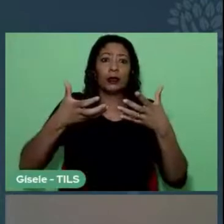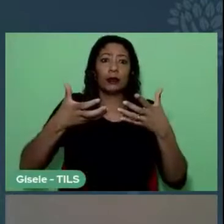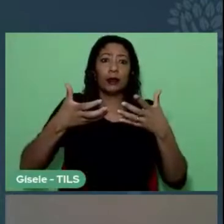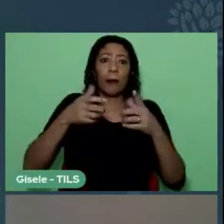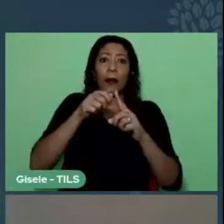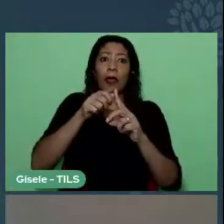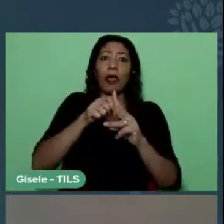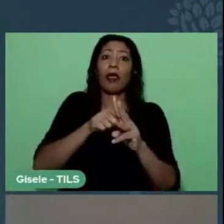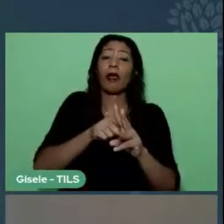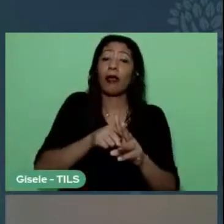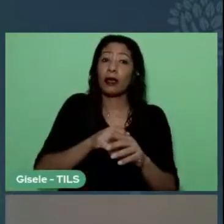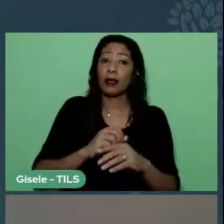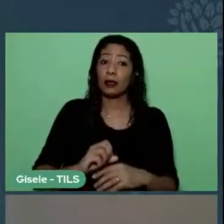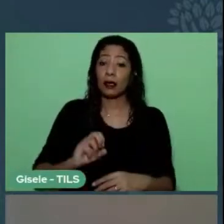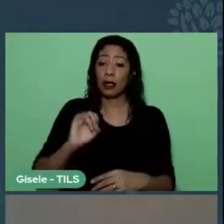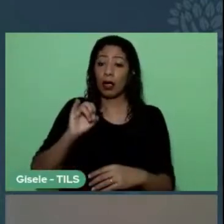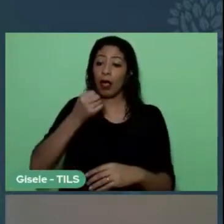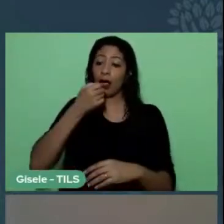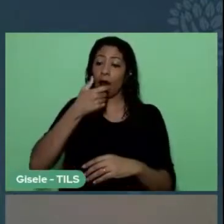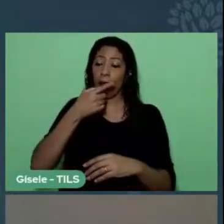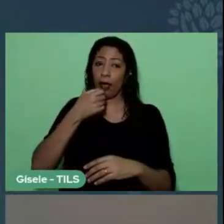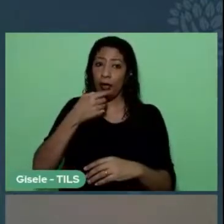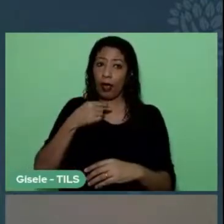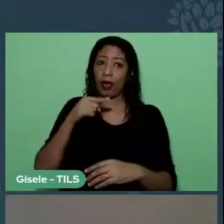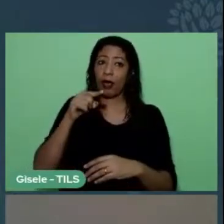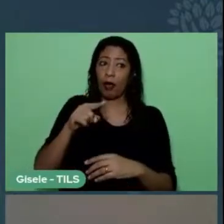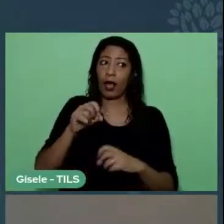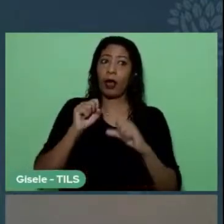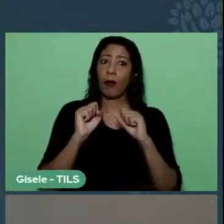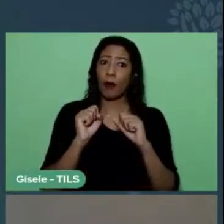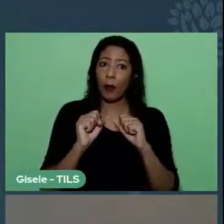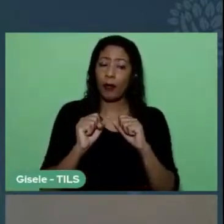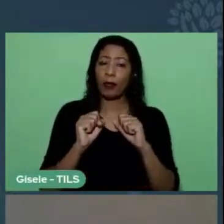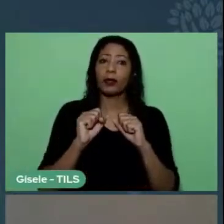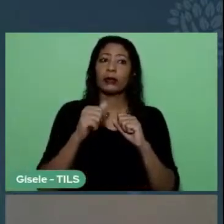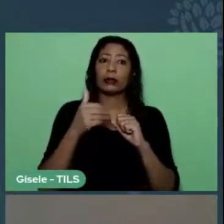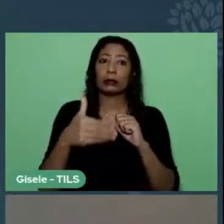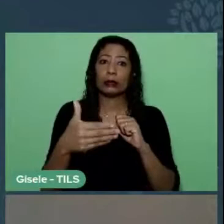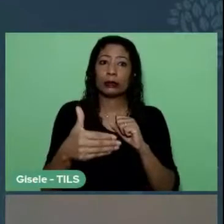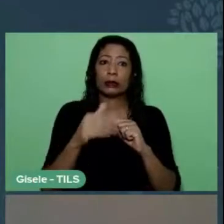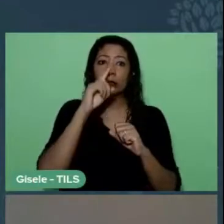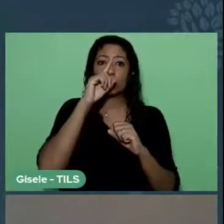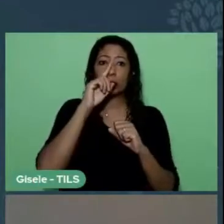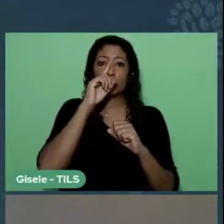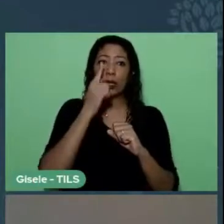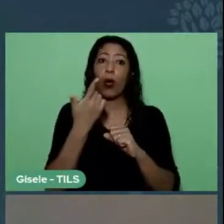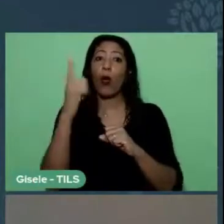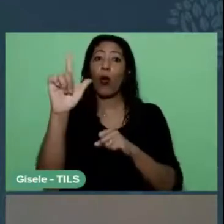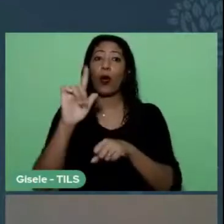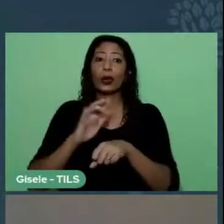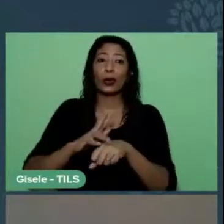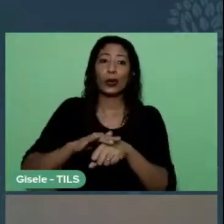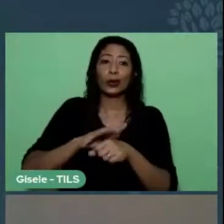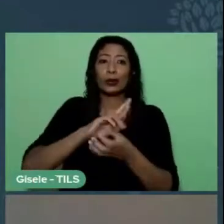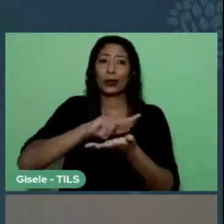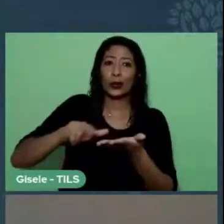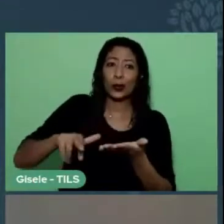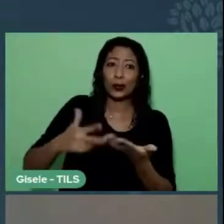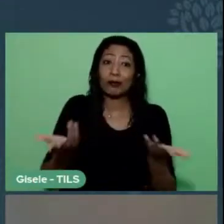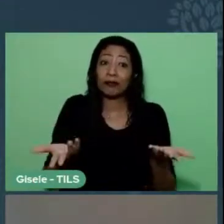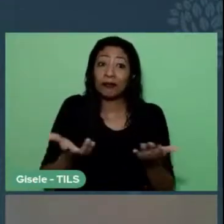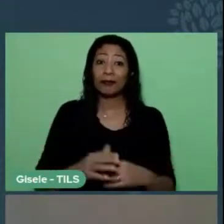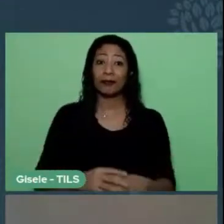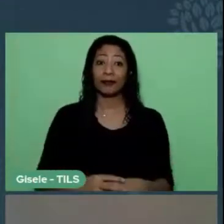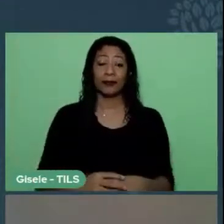meses. Será que esses remédios que eu estou dando para o paciente têm algum potencial risco de efeito colateral lá na frente? Então, isso é importante